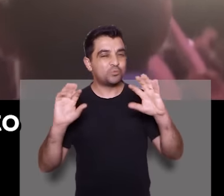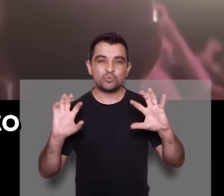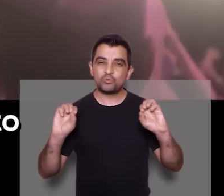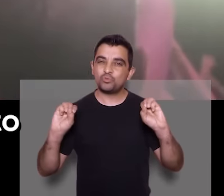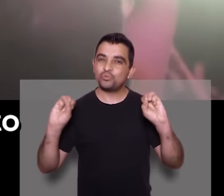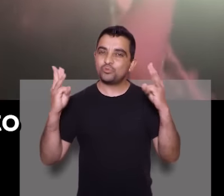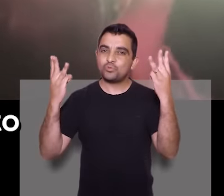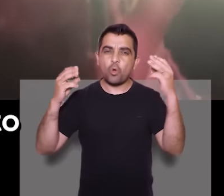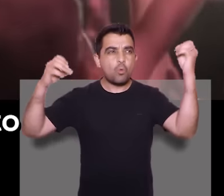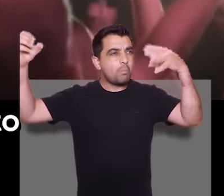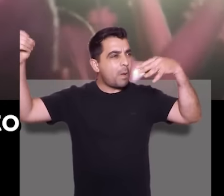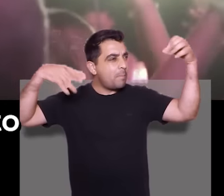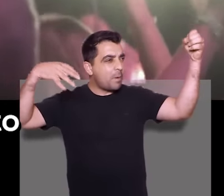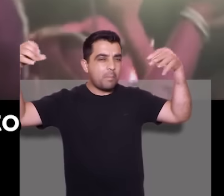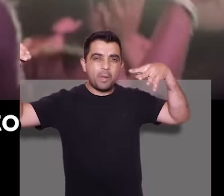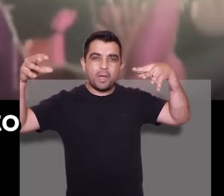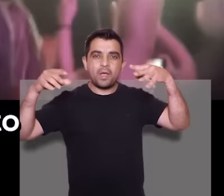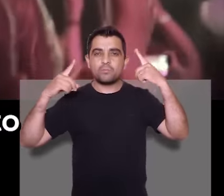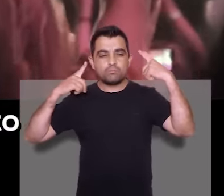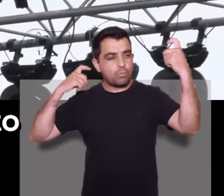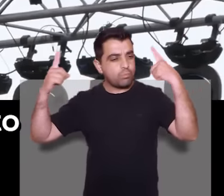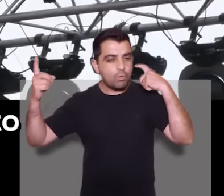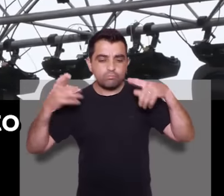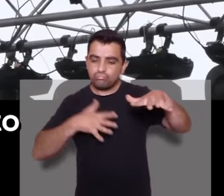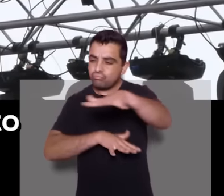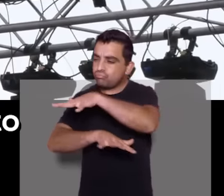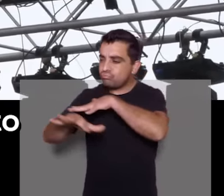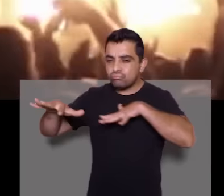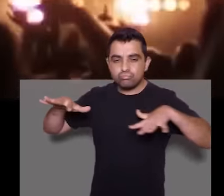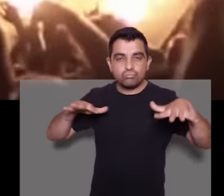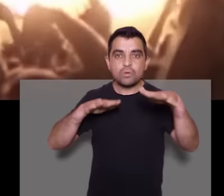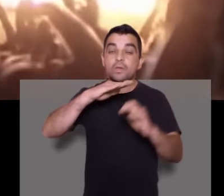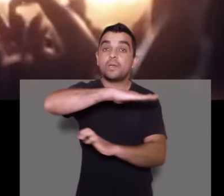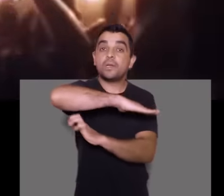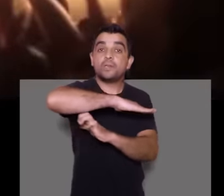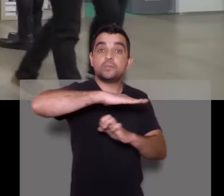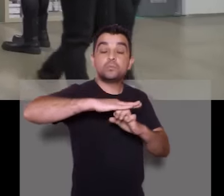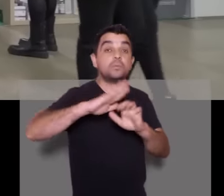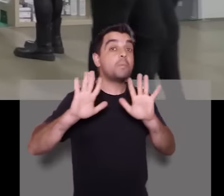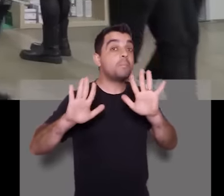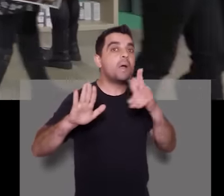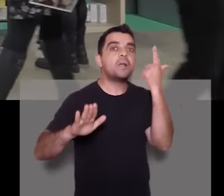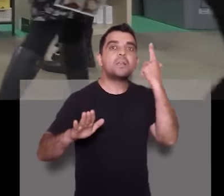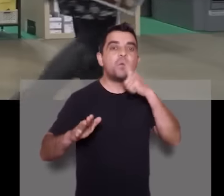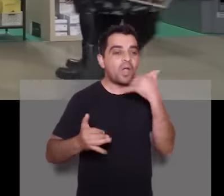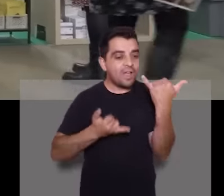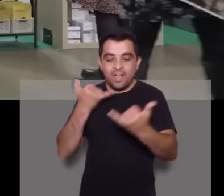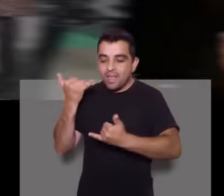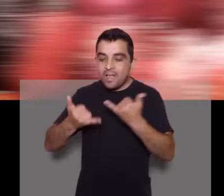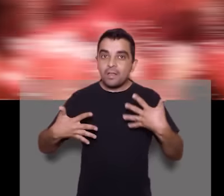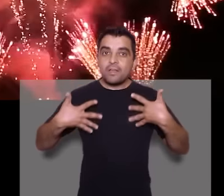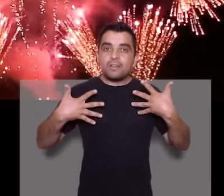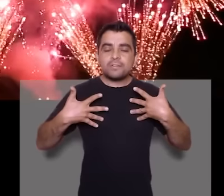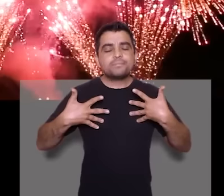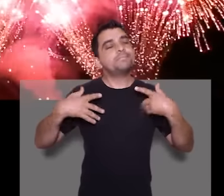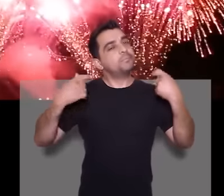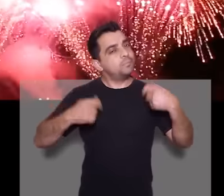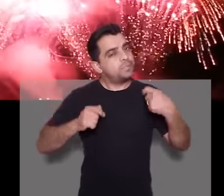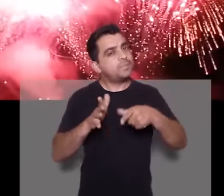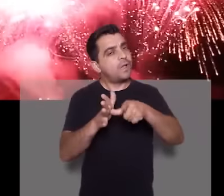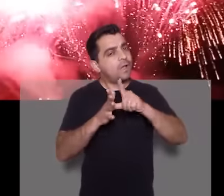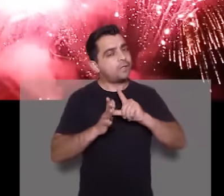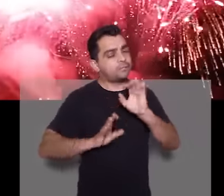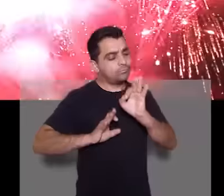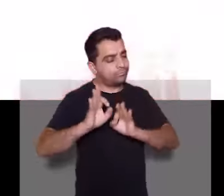Quem não gosta de participar de um bom evento com espetáculos, show de luzes, sonorização, grandes estruturas? Mas para que a